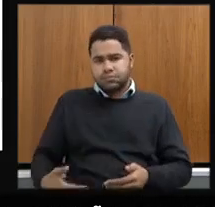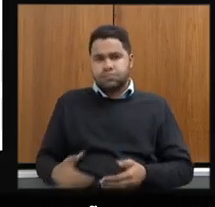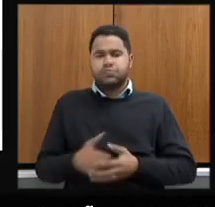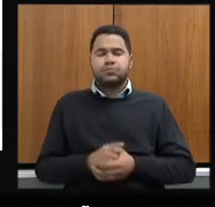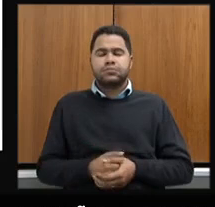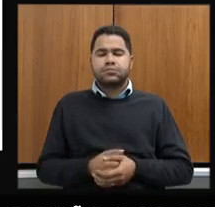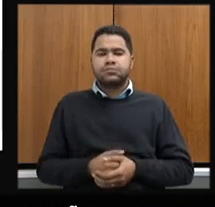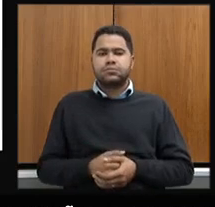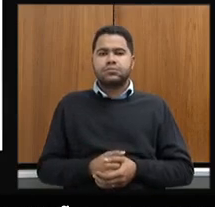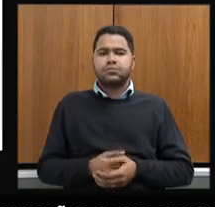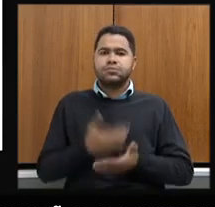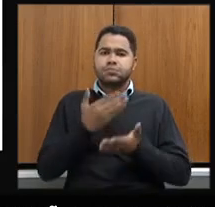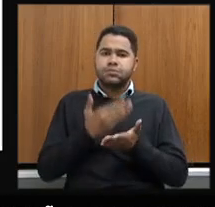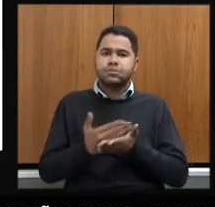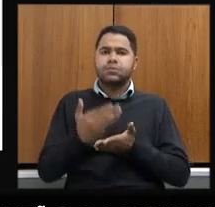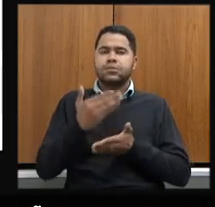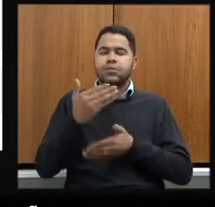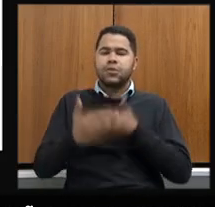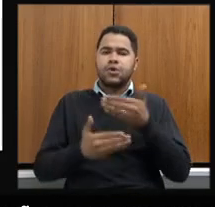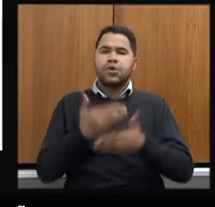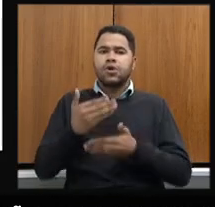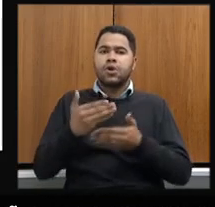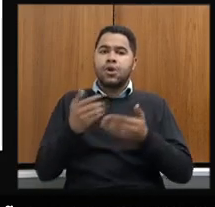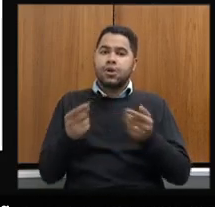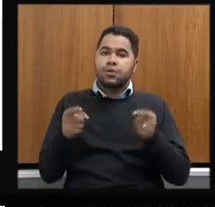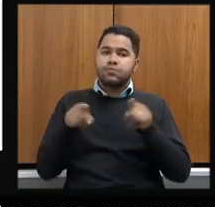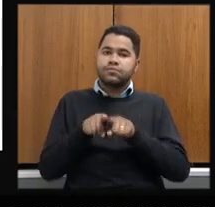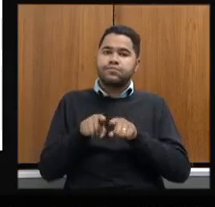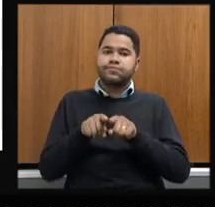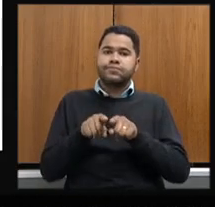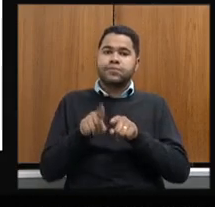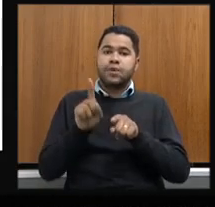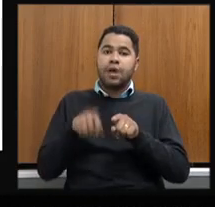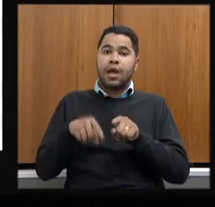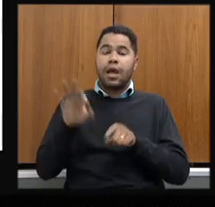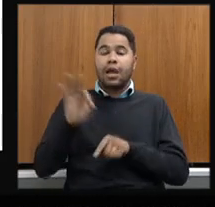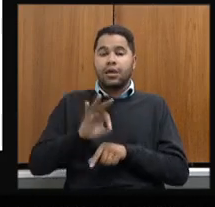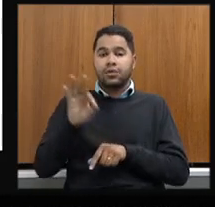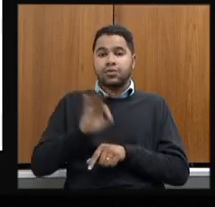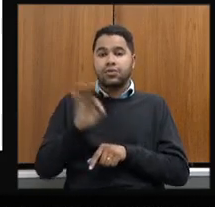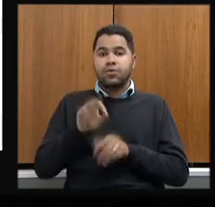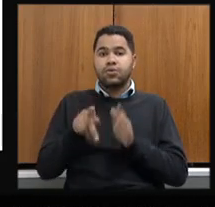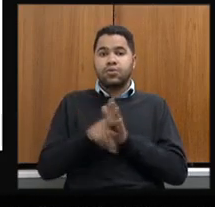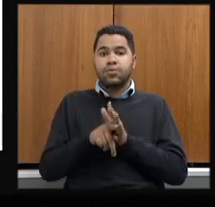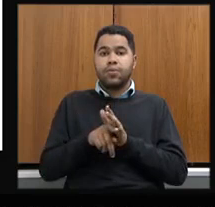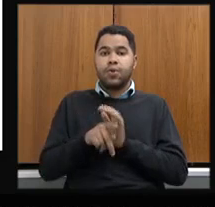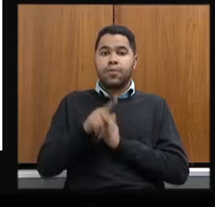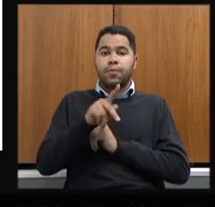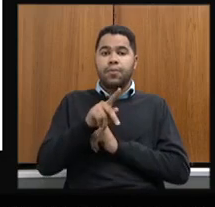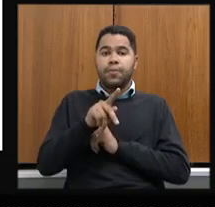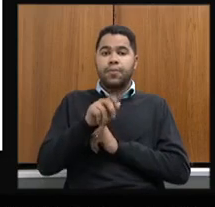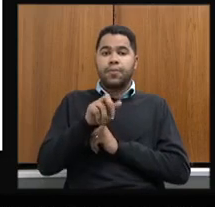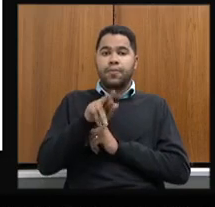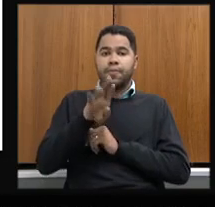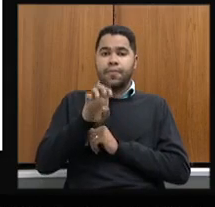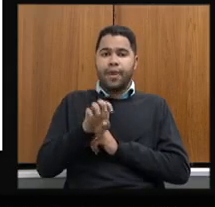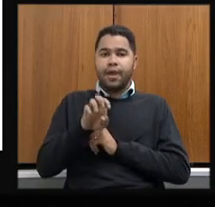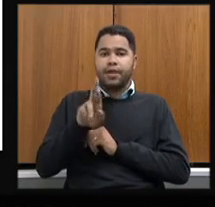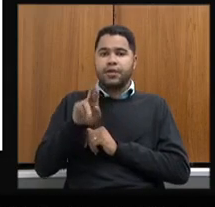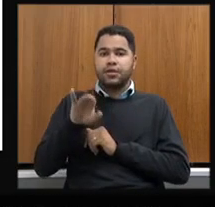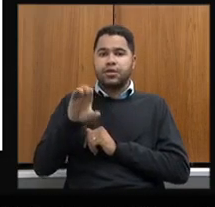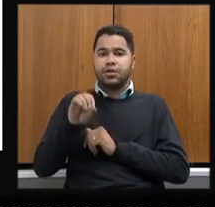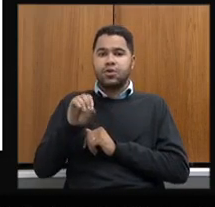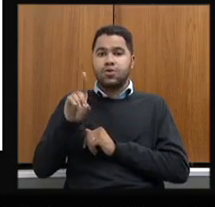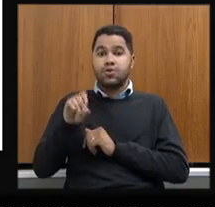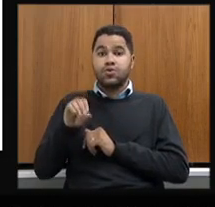é o início da execução do termo de parceria para quais ações de consolidação do parque estadual do Rio Doce O